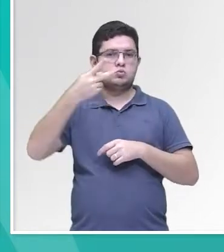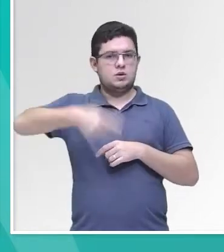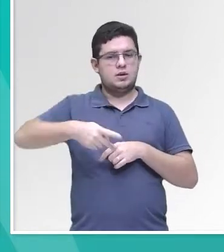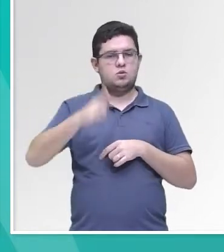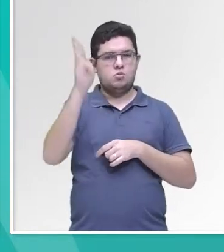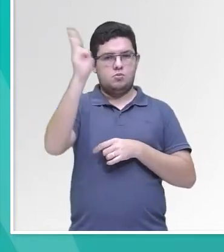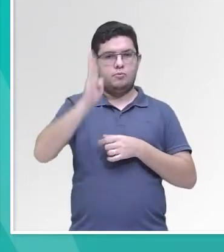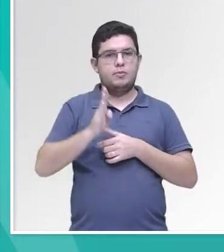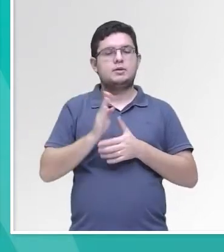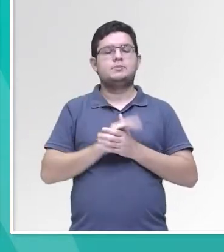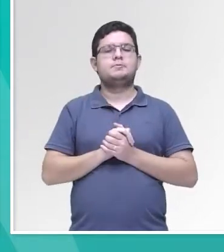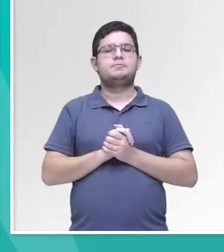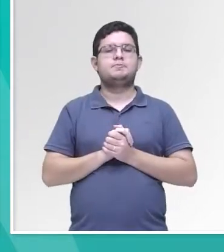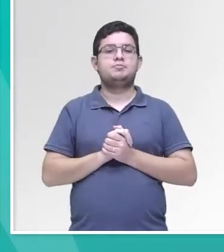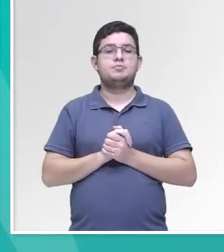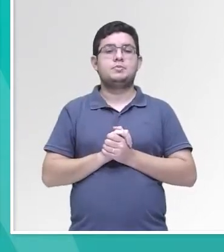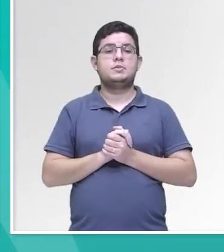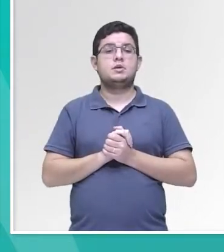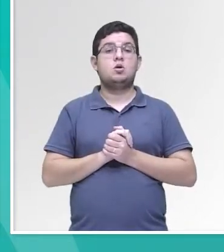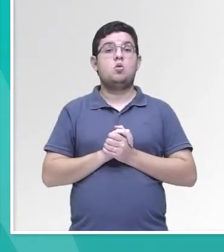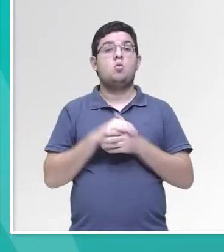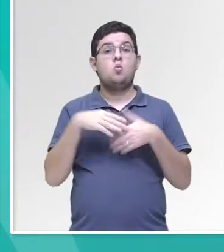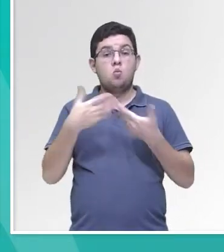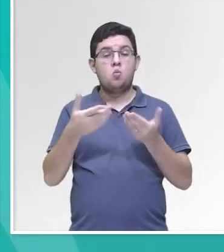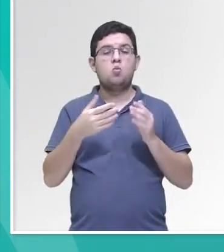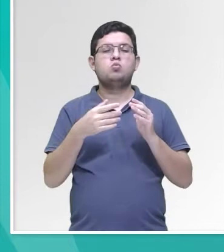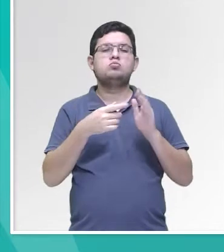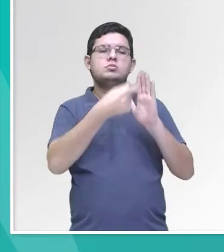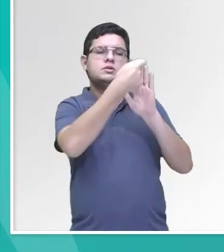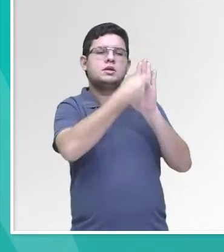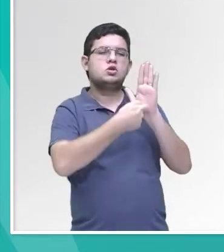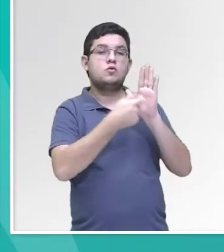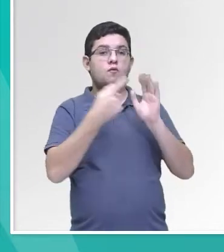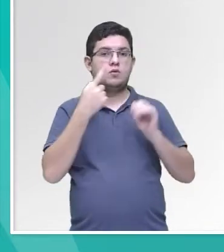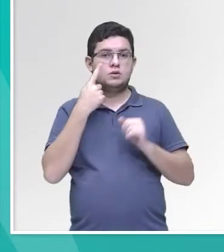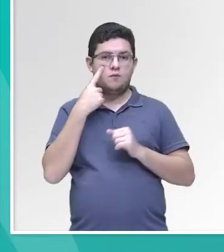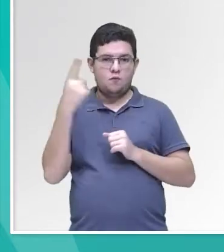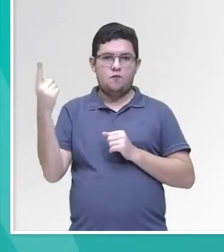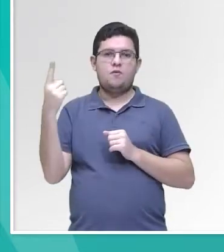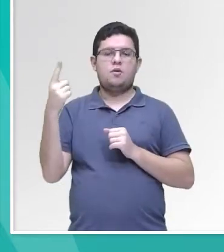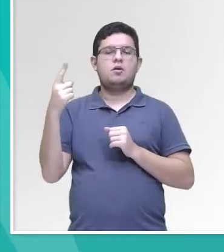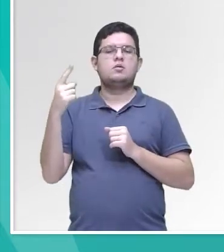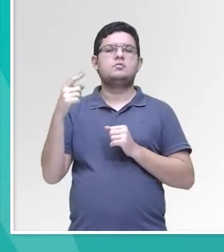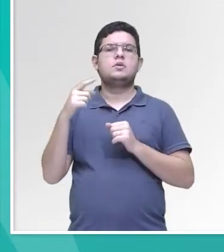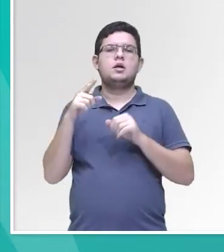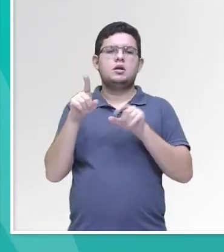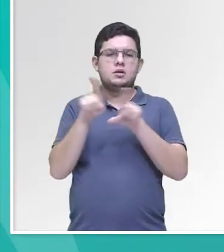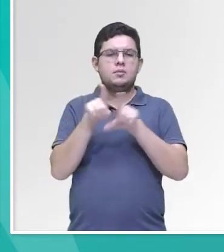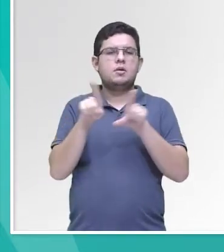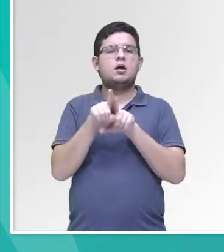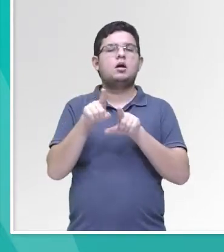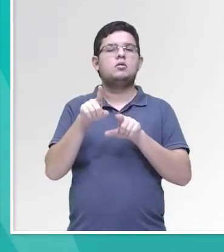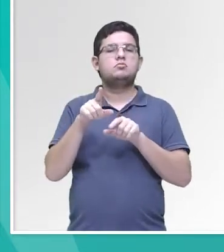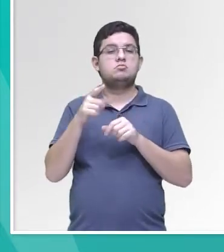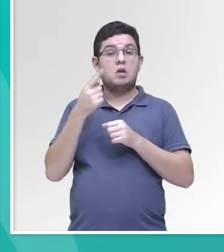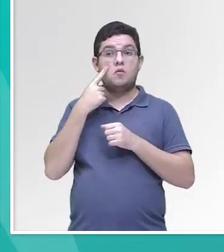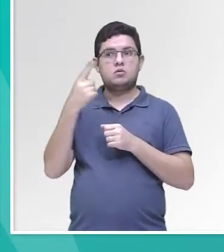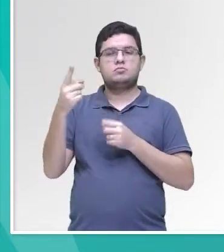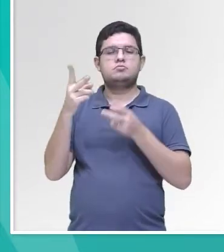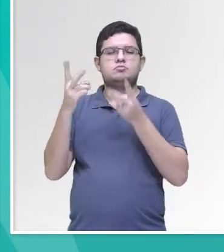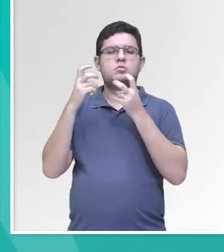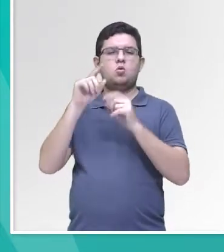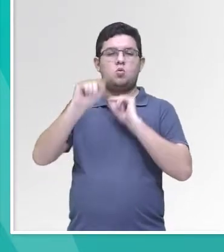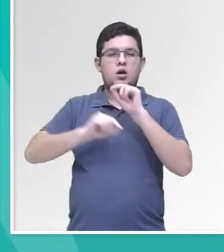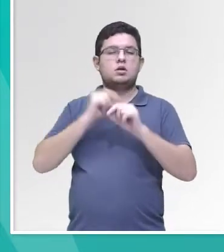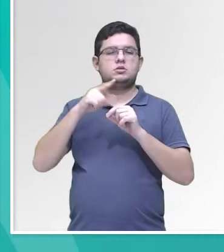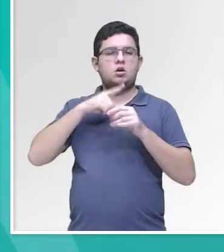Então, esse texto que vocês vão ouvir e vão ler aí na tela vai justamente desenvolver uma opinião sobre este tema,